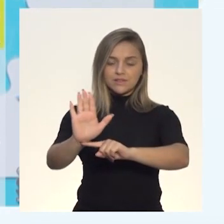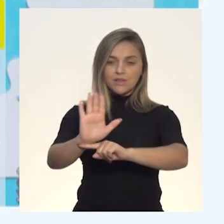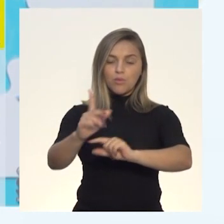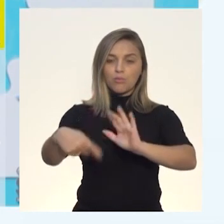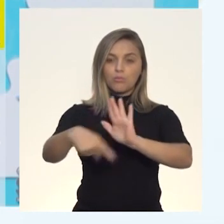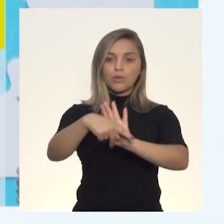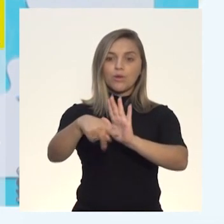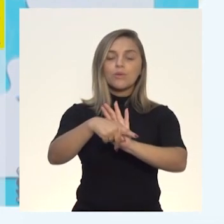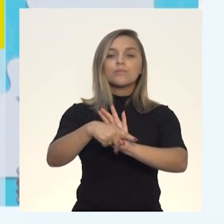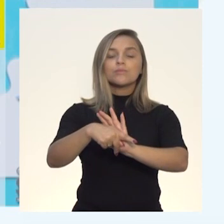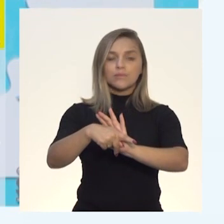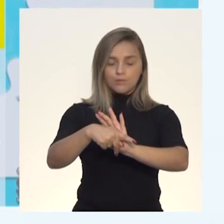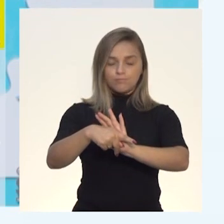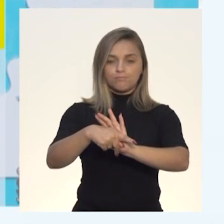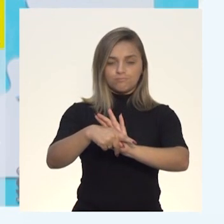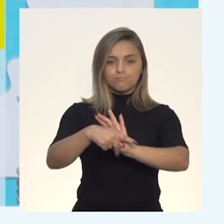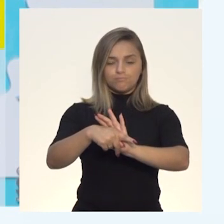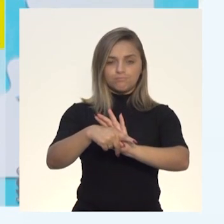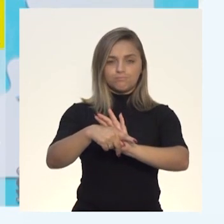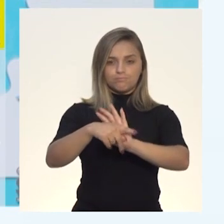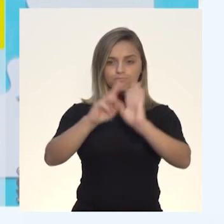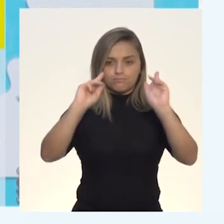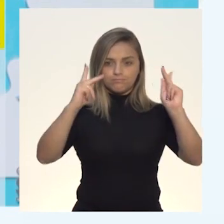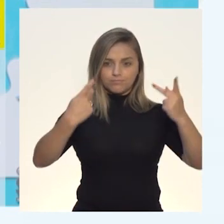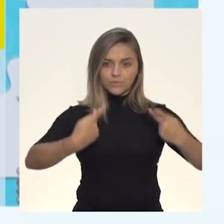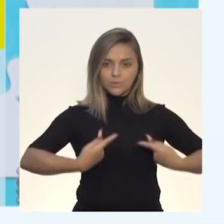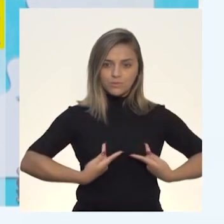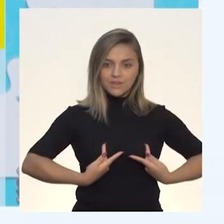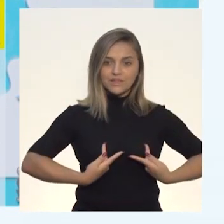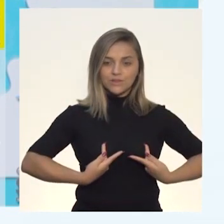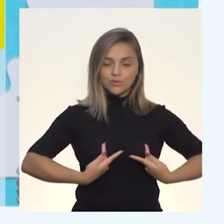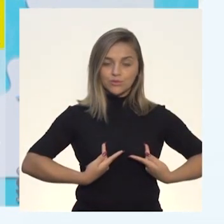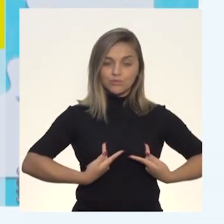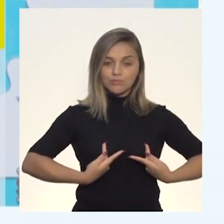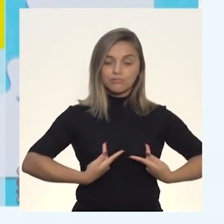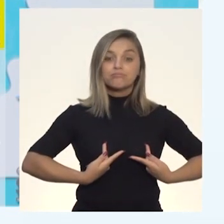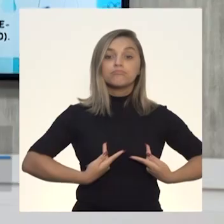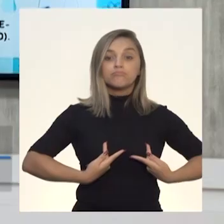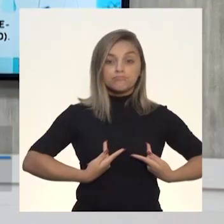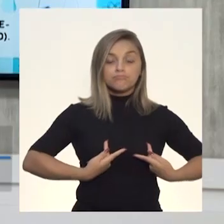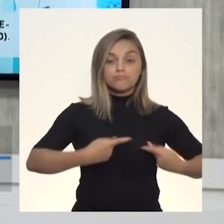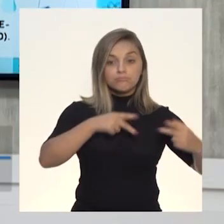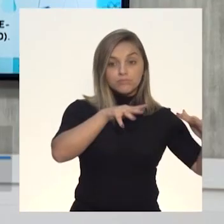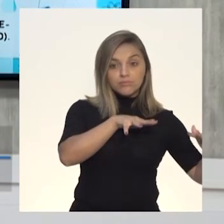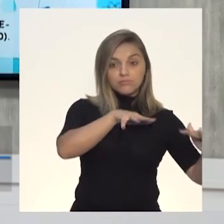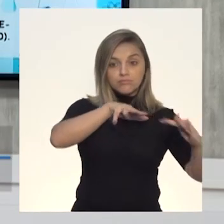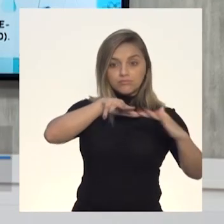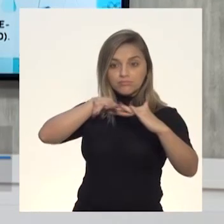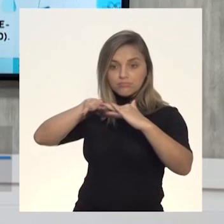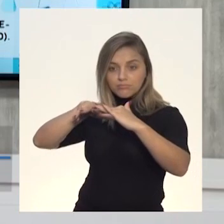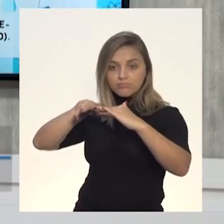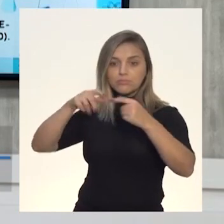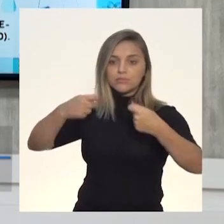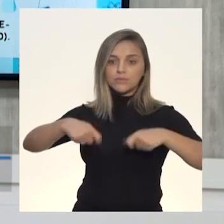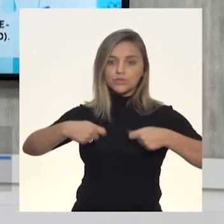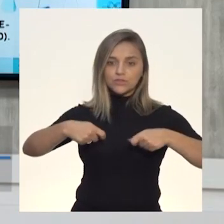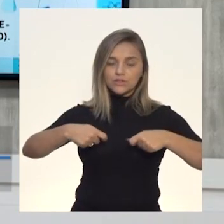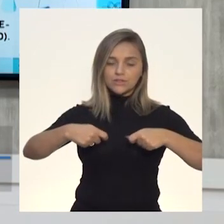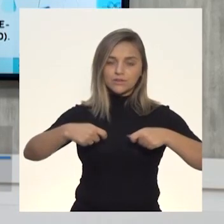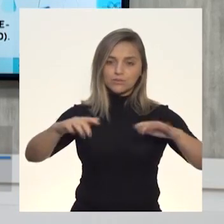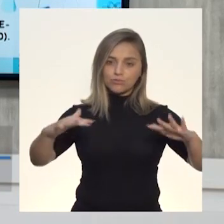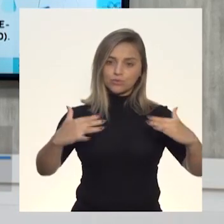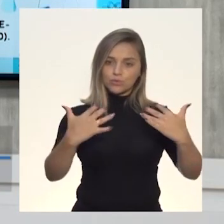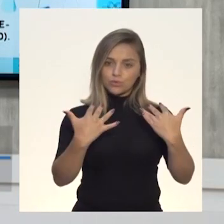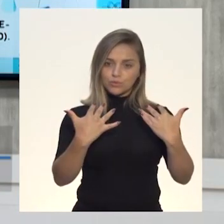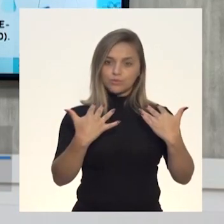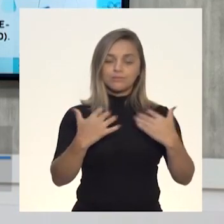solicitando a participação do espectador. Parece que ele está respondendo